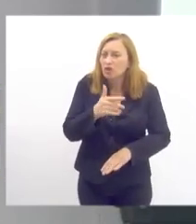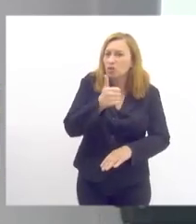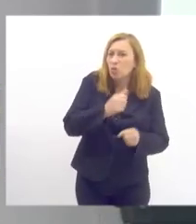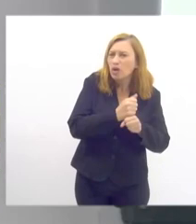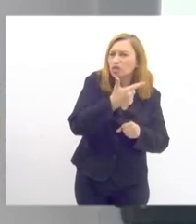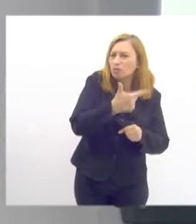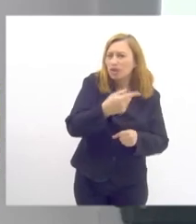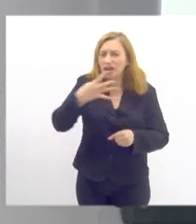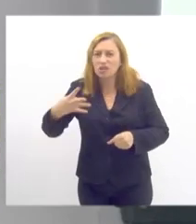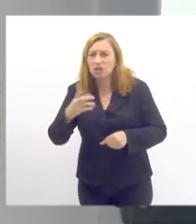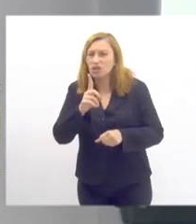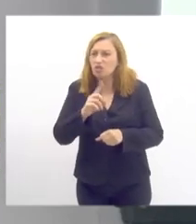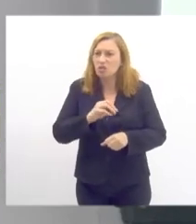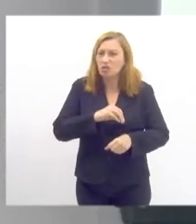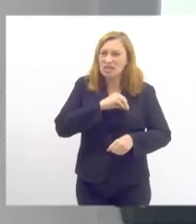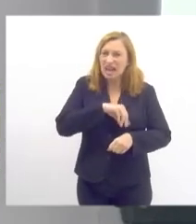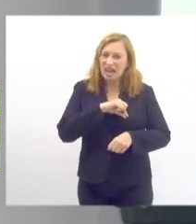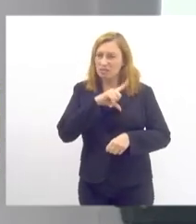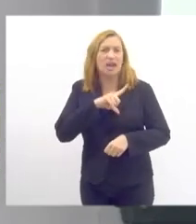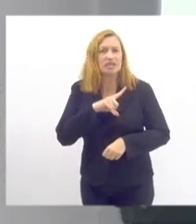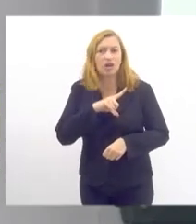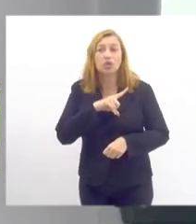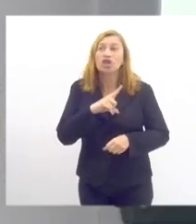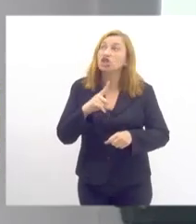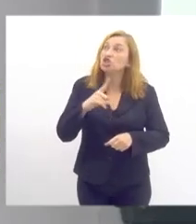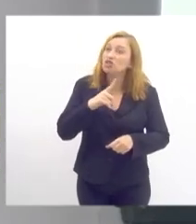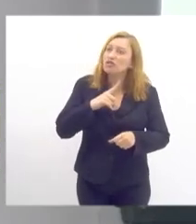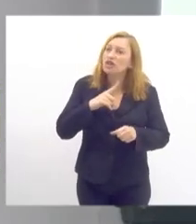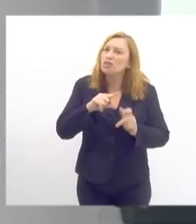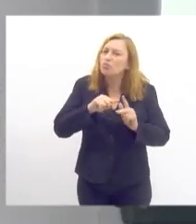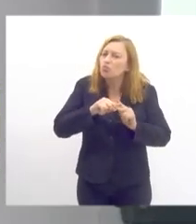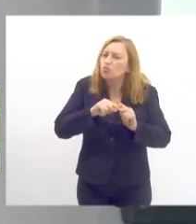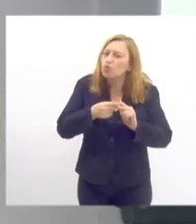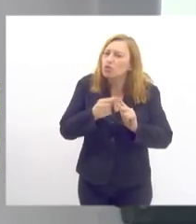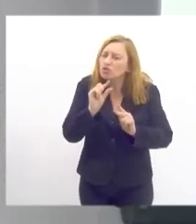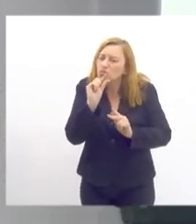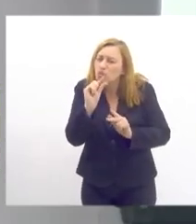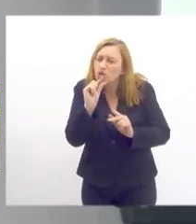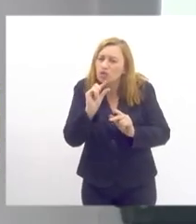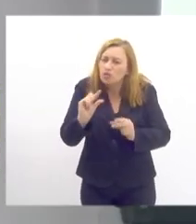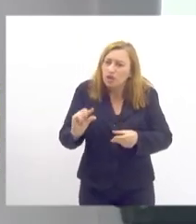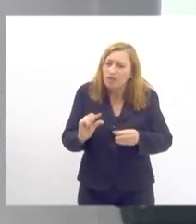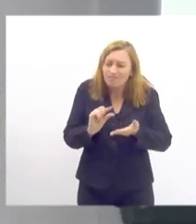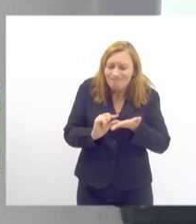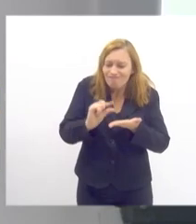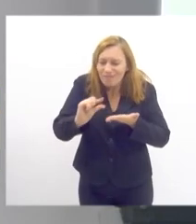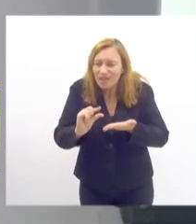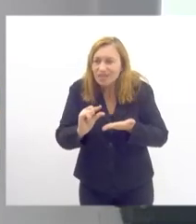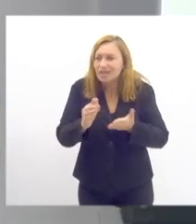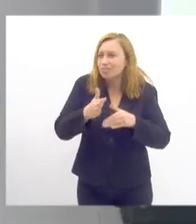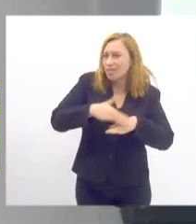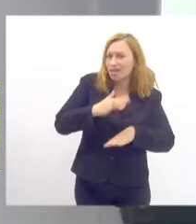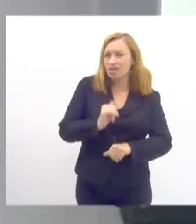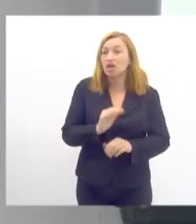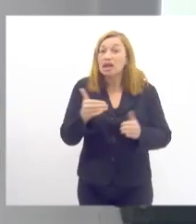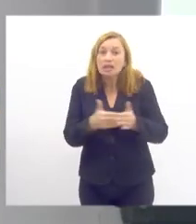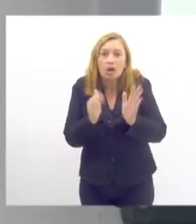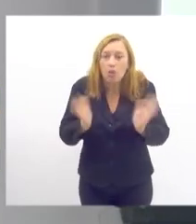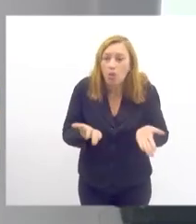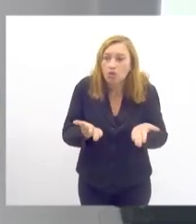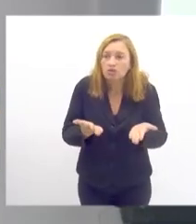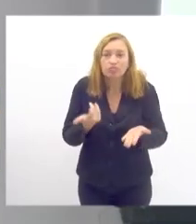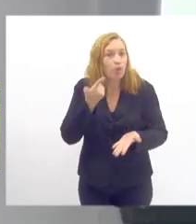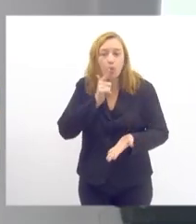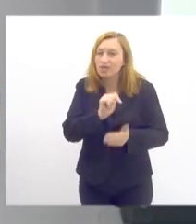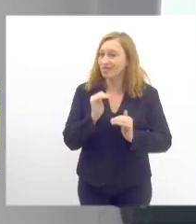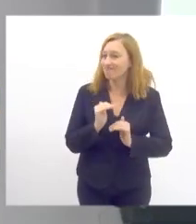e, na verdade, não foi um aumento. Nós tivemos uma gratificação que foi incorporada. E, até hoje, a gente não